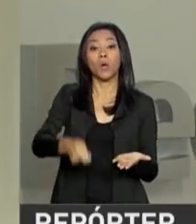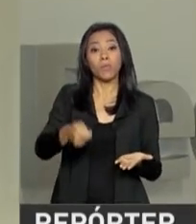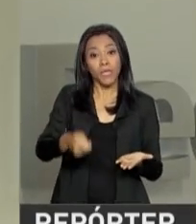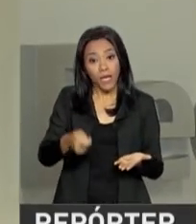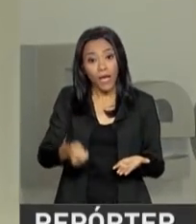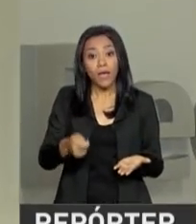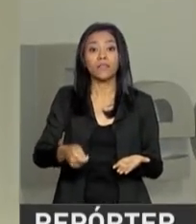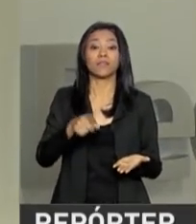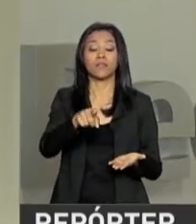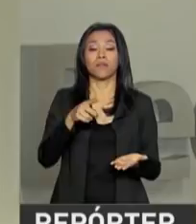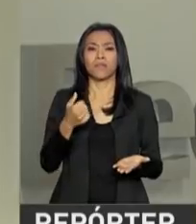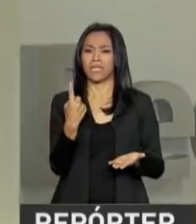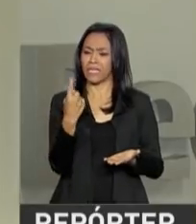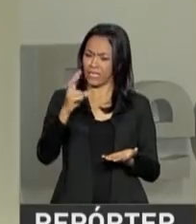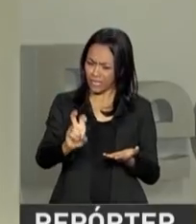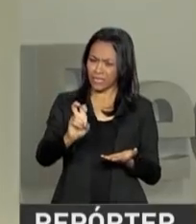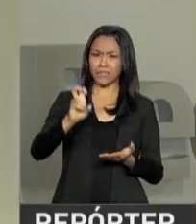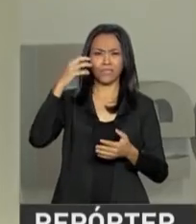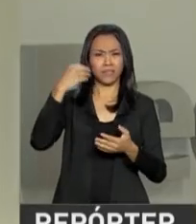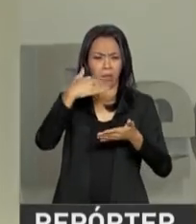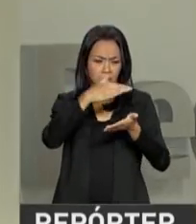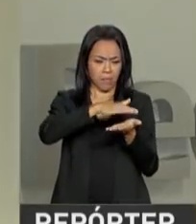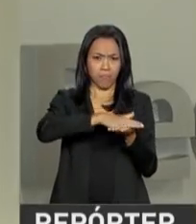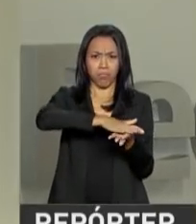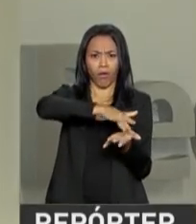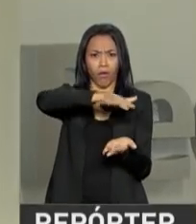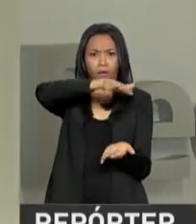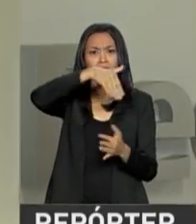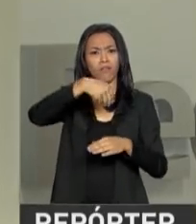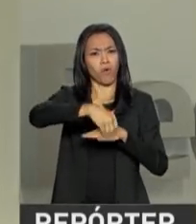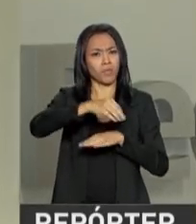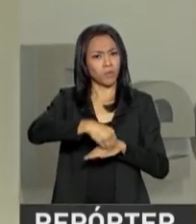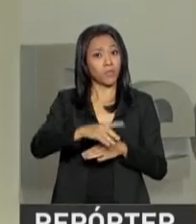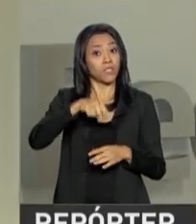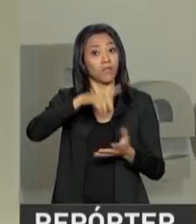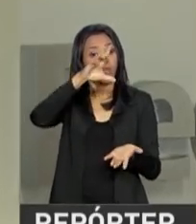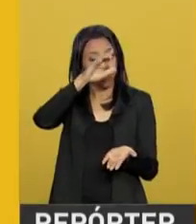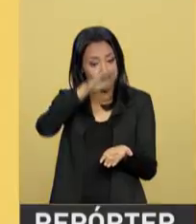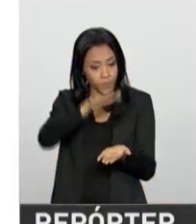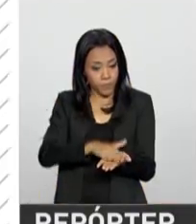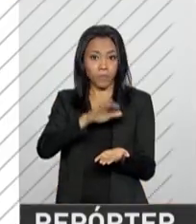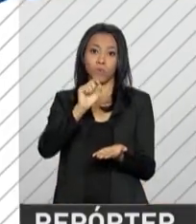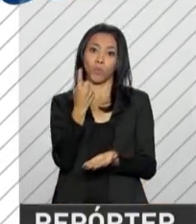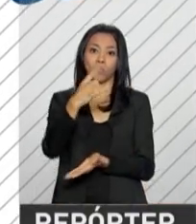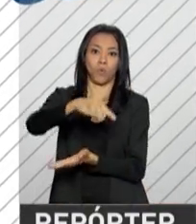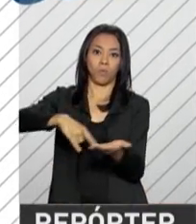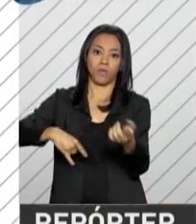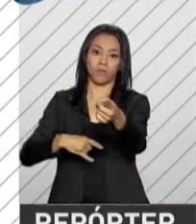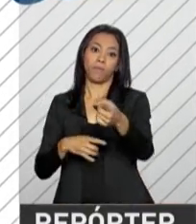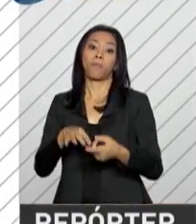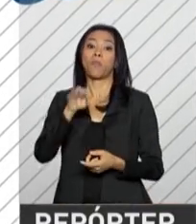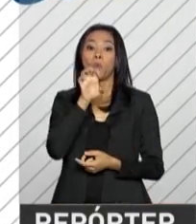periodicamente 15 informações para os órgãos de controle isso tudo vai ser substituído gradualmente pelo social o e social é um